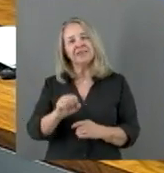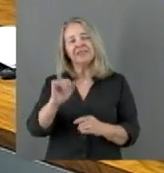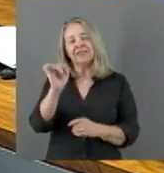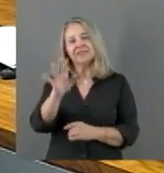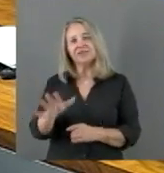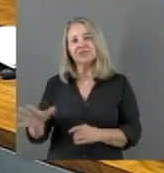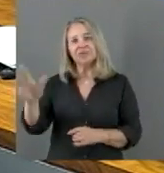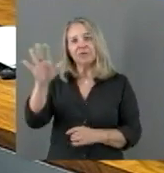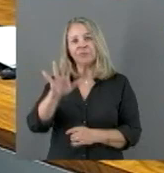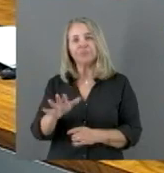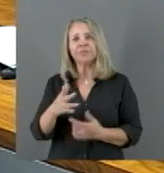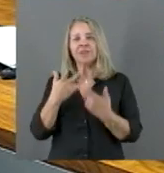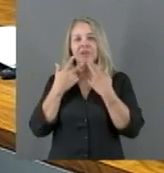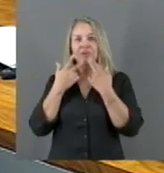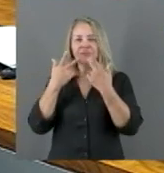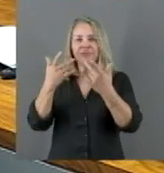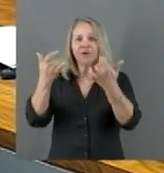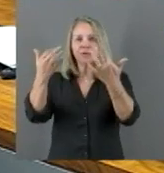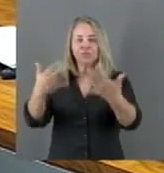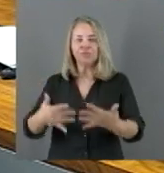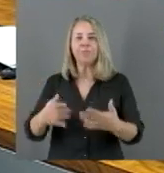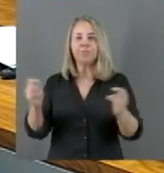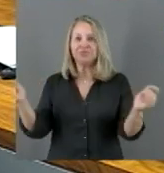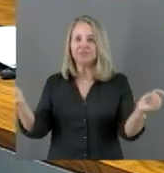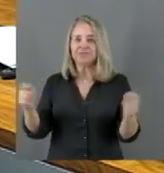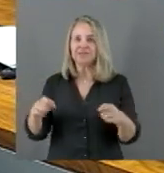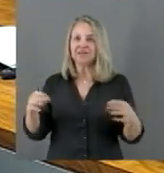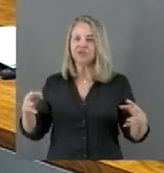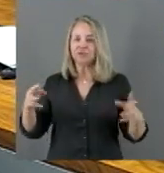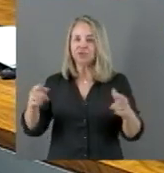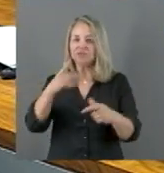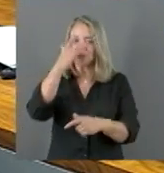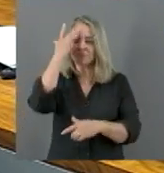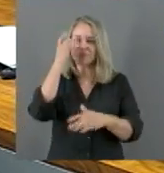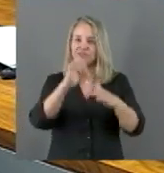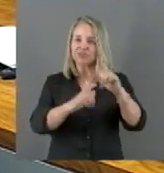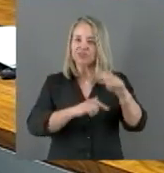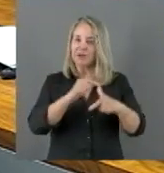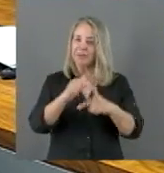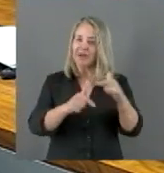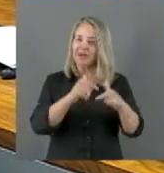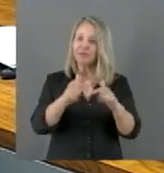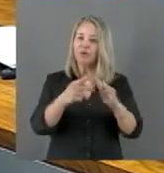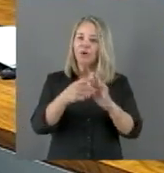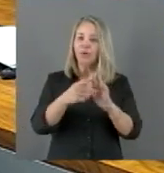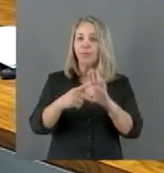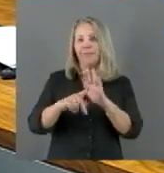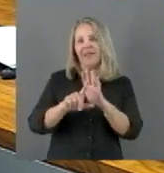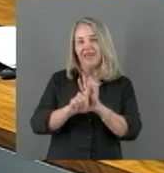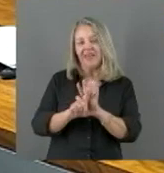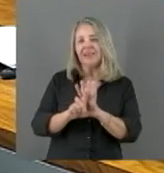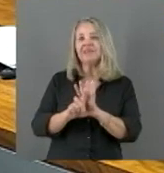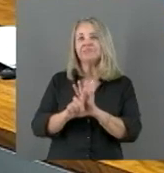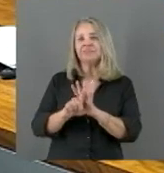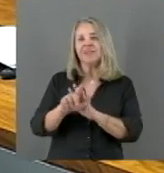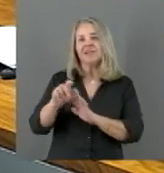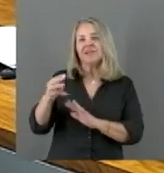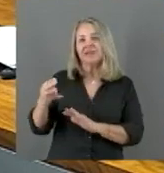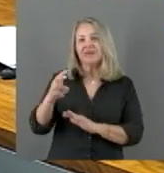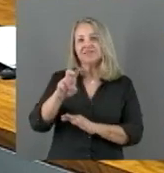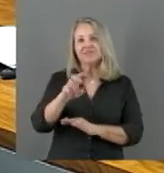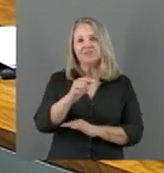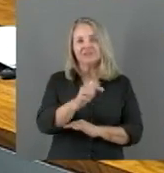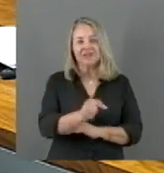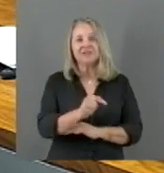estender a mencionada possibilidade a todos os empregadores, o PL 357 de 2022 merece a chancela